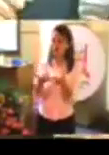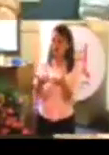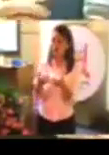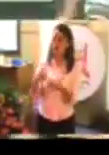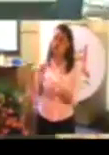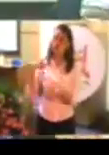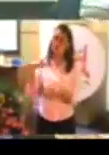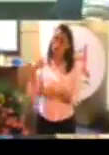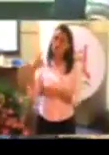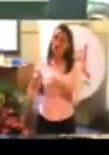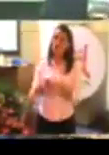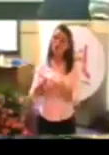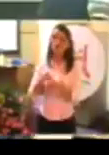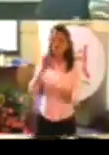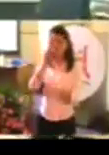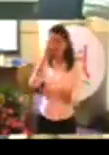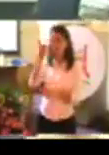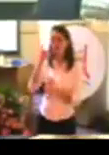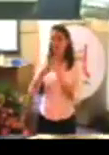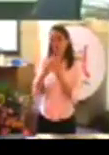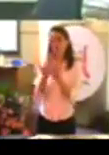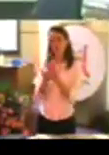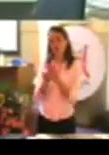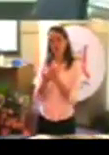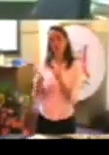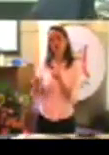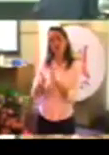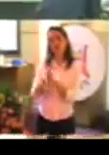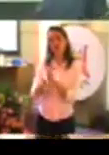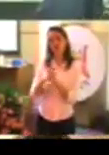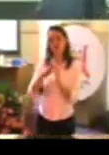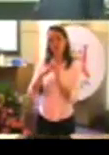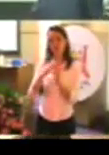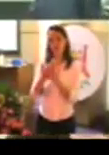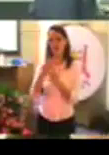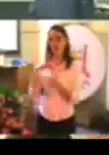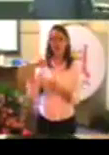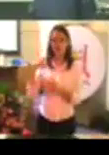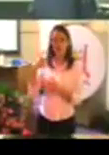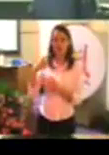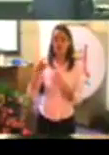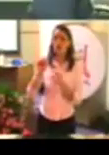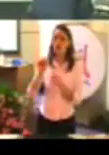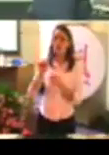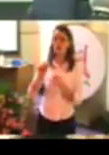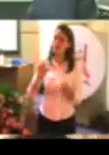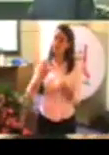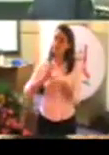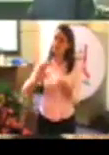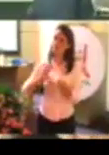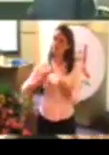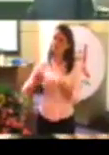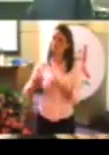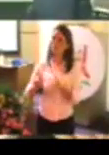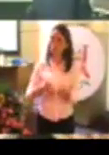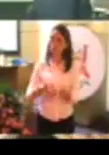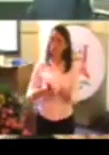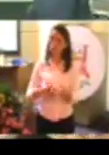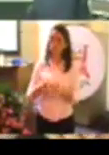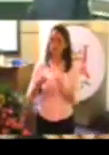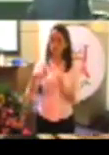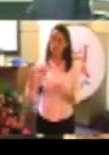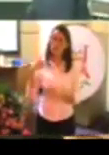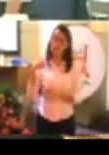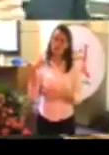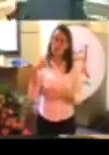também decidiu criar uma escola para a Câmara dos Deputados e criou o Centro de Formação da Câmara